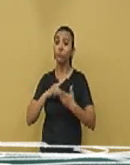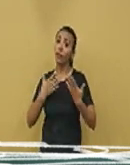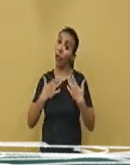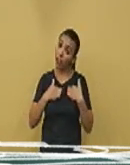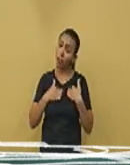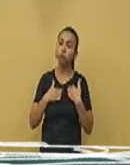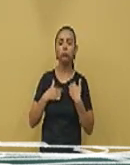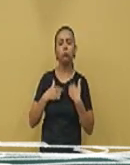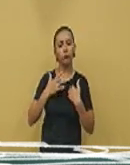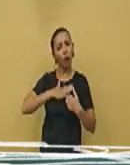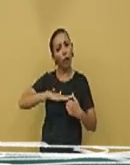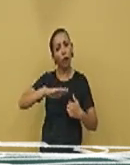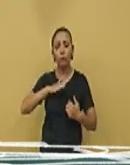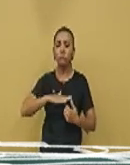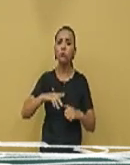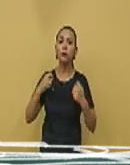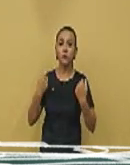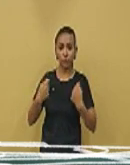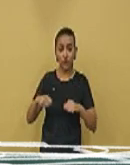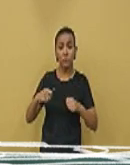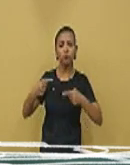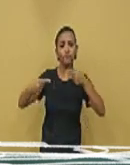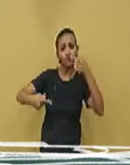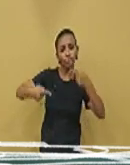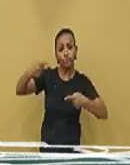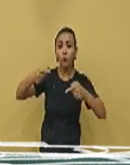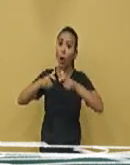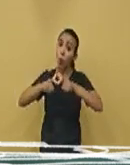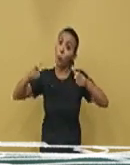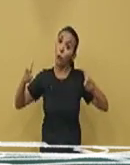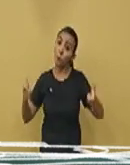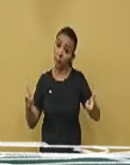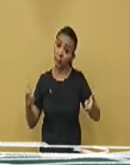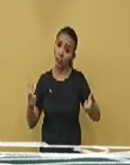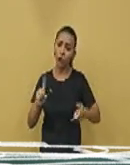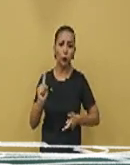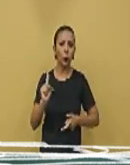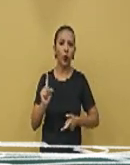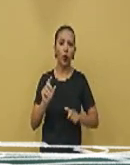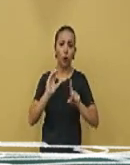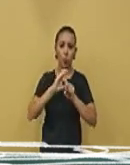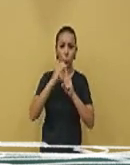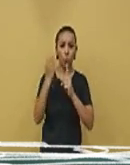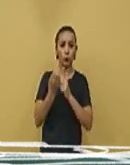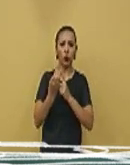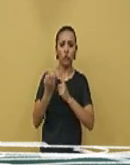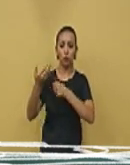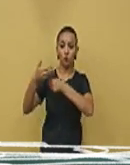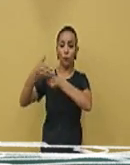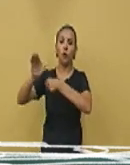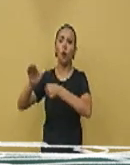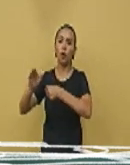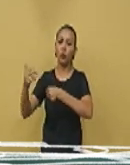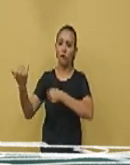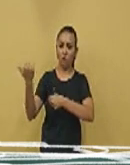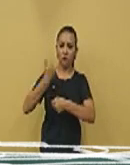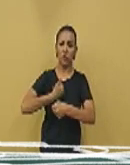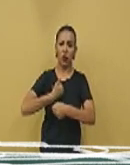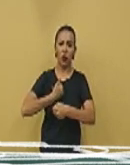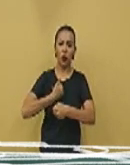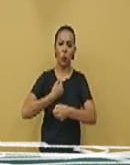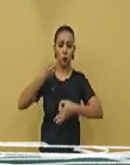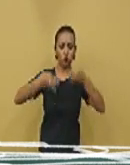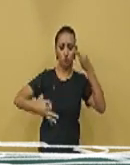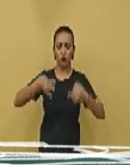tranquilidade, nós temos que fazer essa discussão de forma mais ampla. Não é a comunidade externa que vai falar para nós, nem a